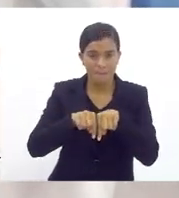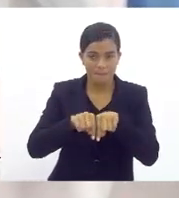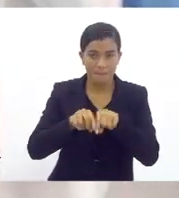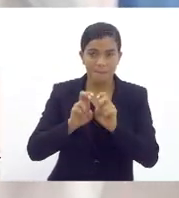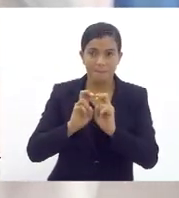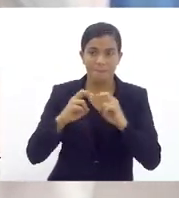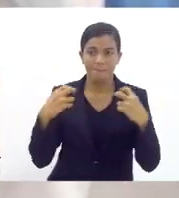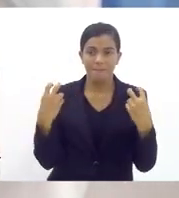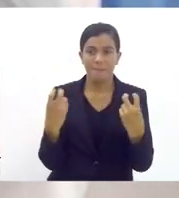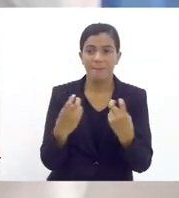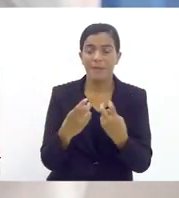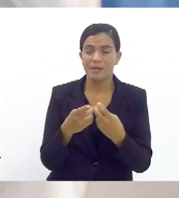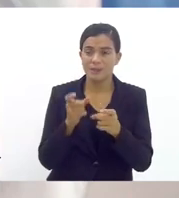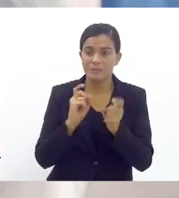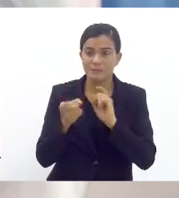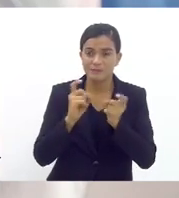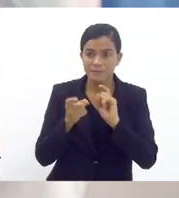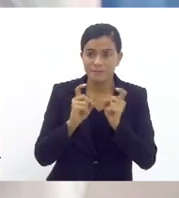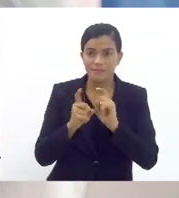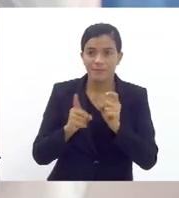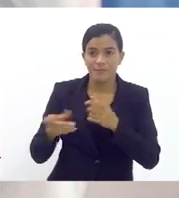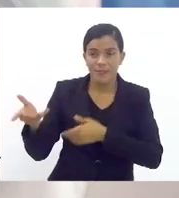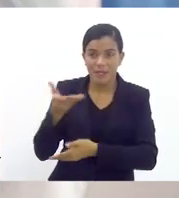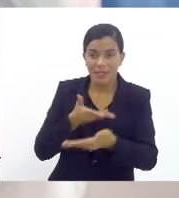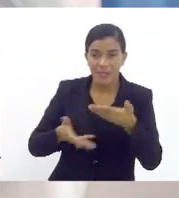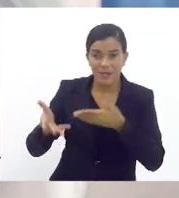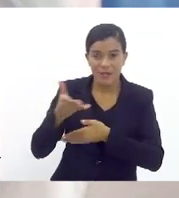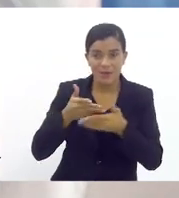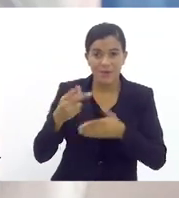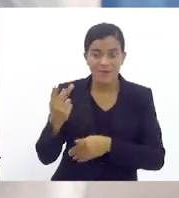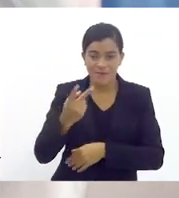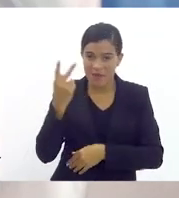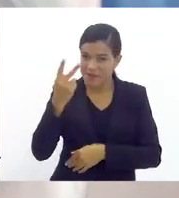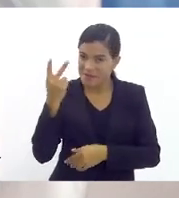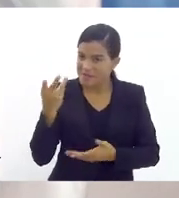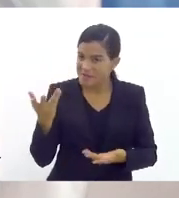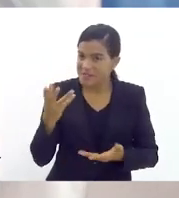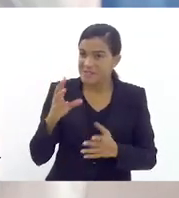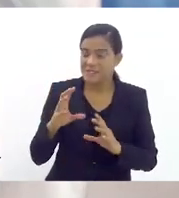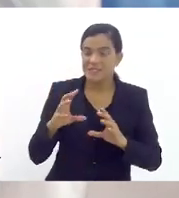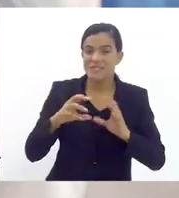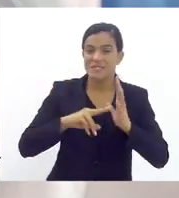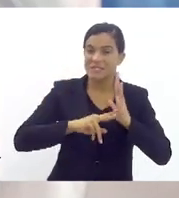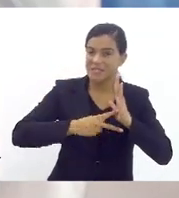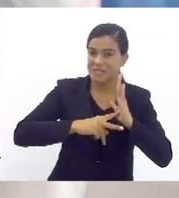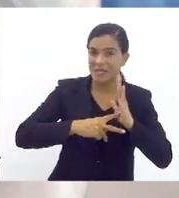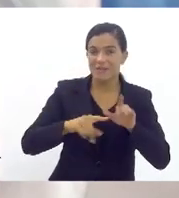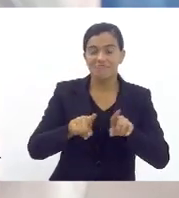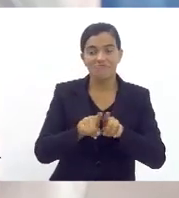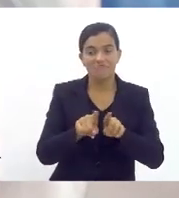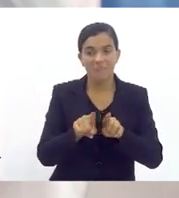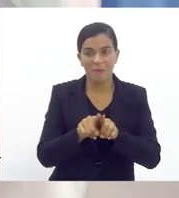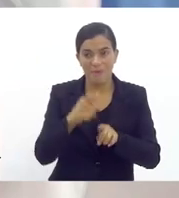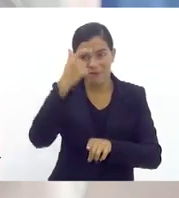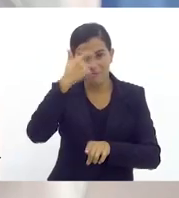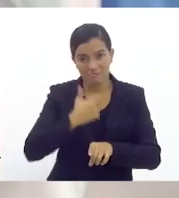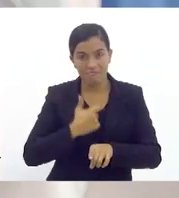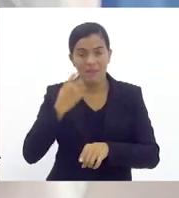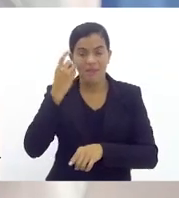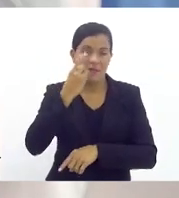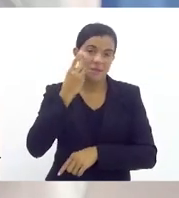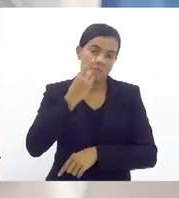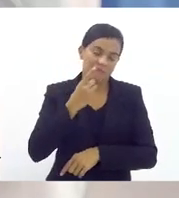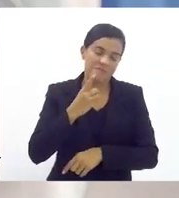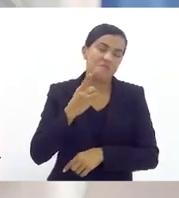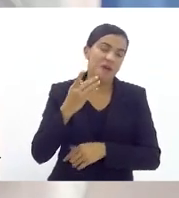essa relação entre esse querido, valoroso, combativo sindicato e essa mandata certamente trará frutos